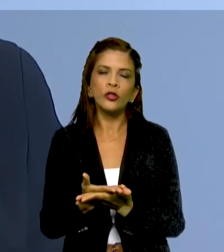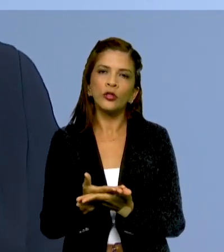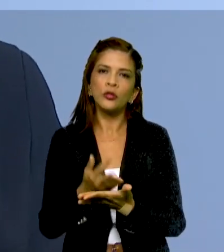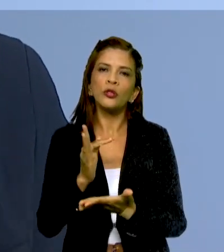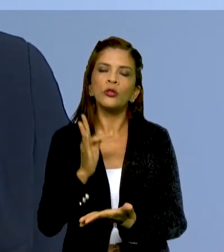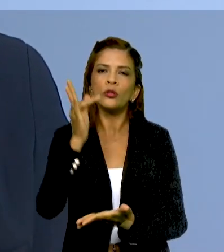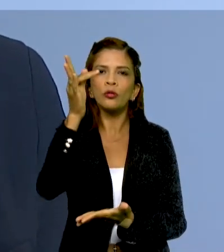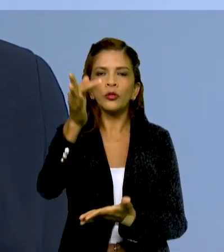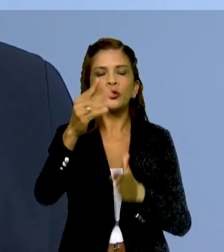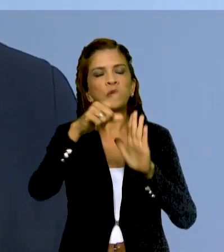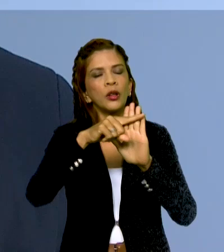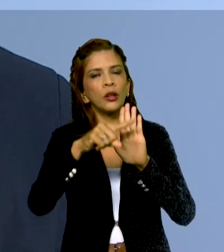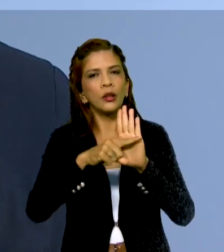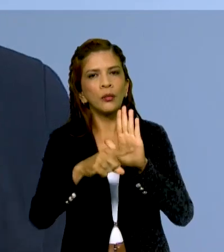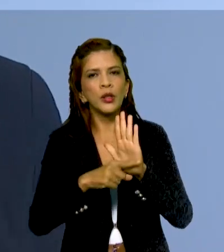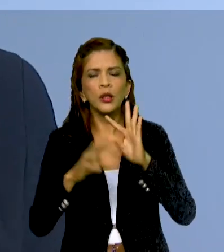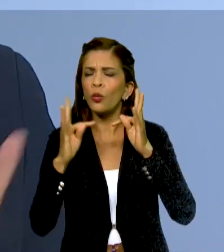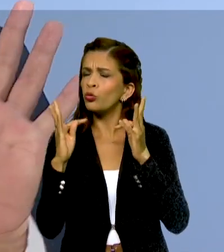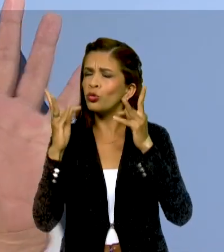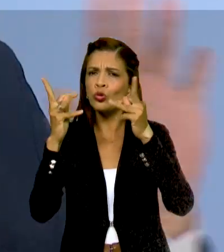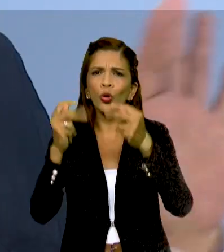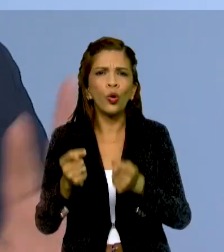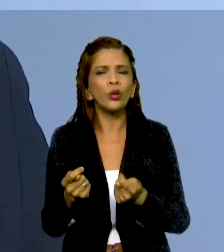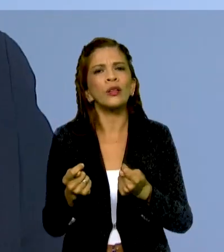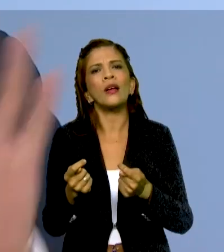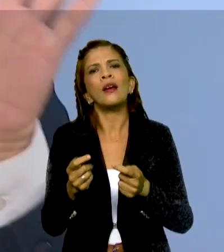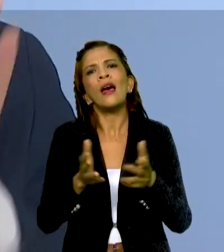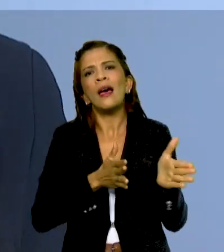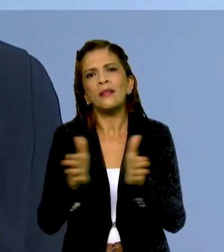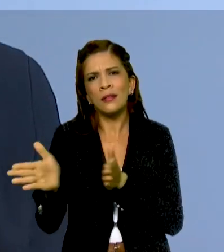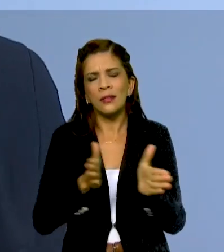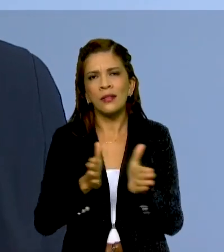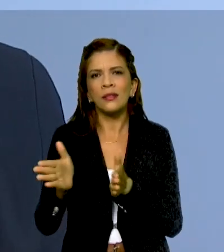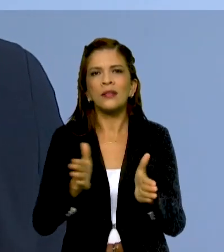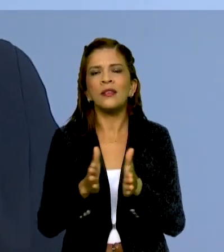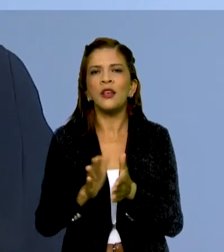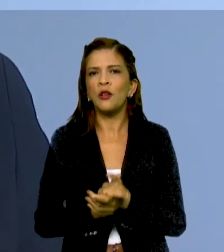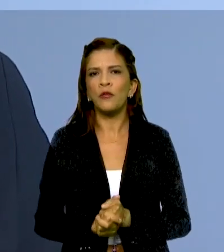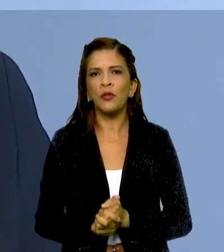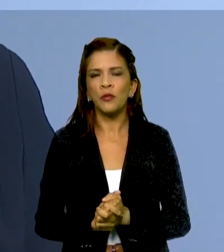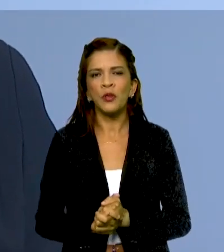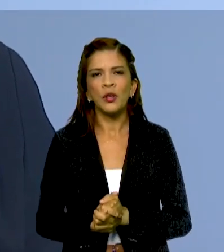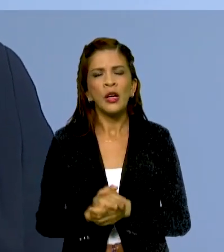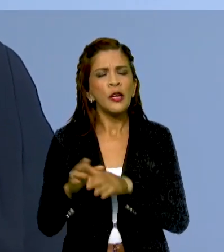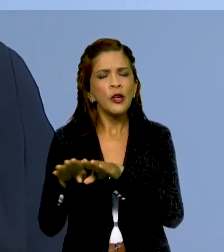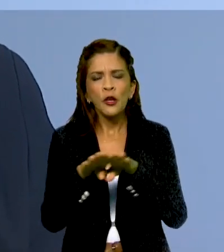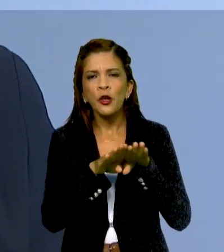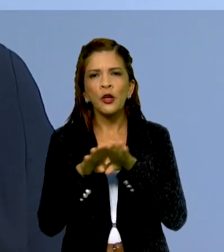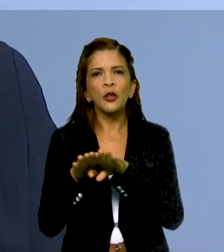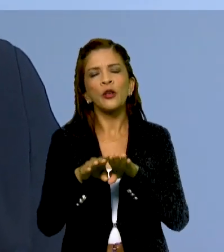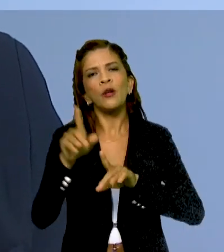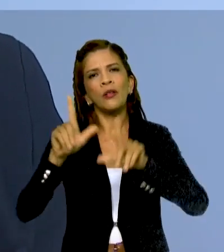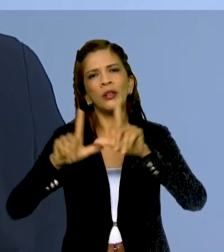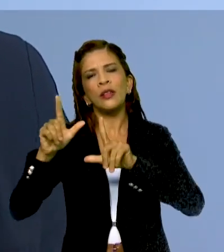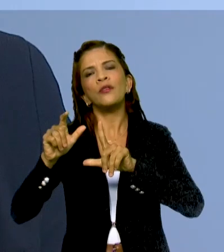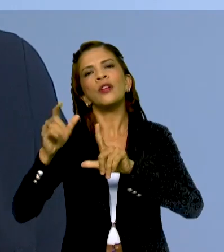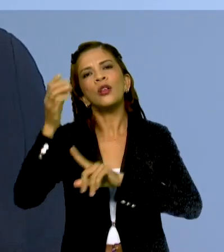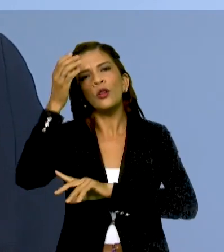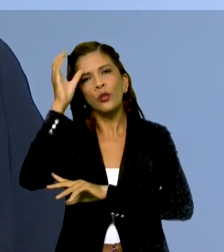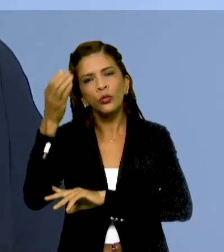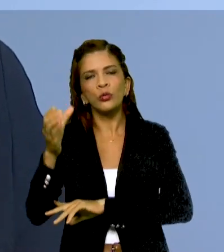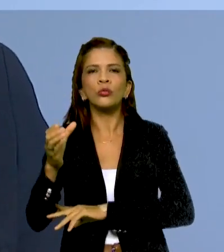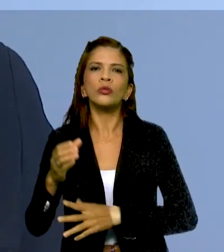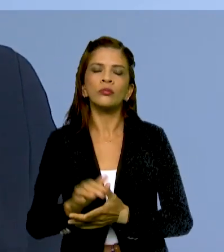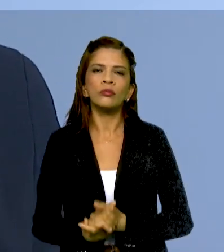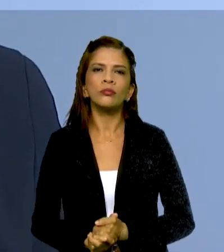nossa programação aqui será toda acessível e a gente não vai estar perdendo nada para a TV Cultura ou outras experiências que já aconteceram, sabe? Mas é tempo